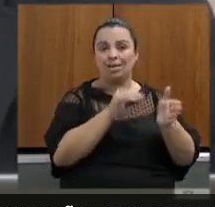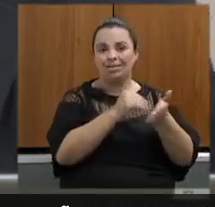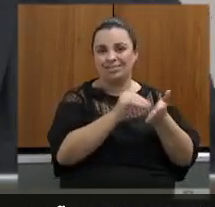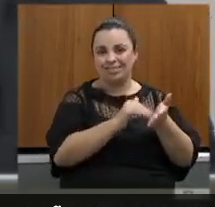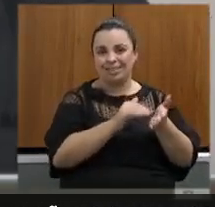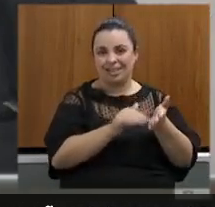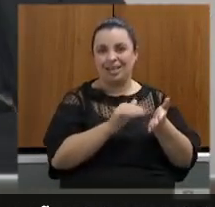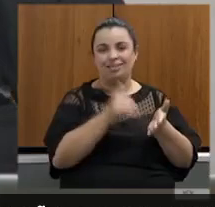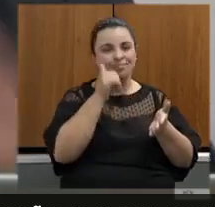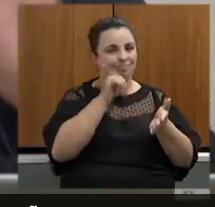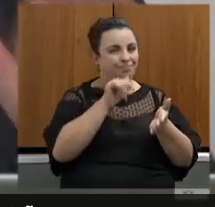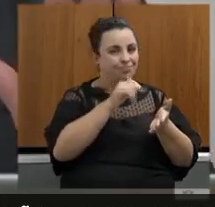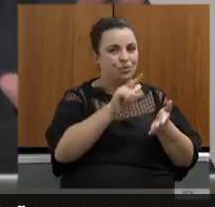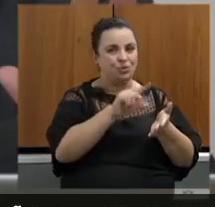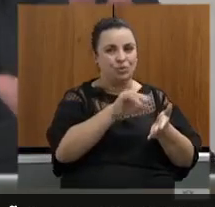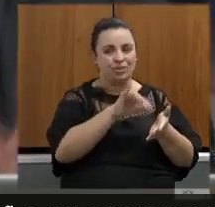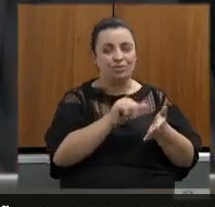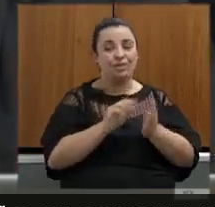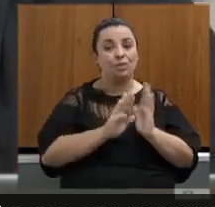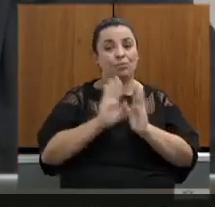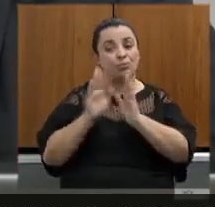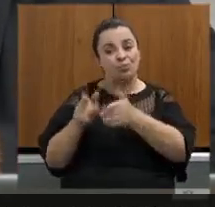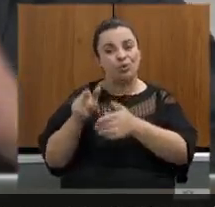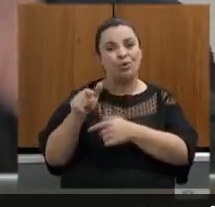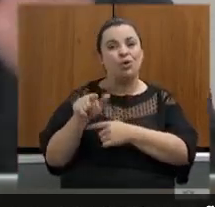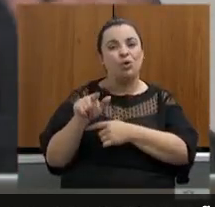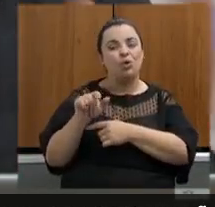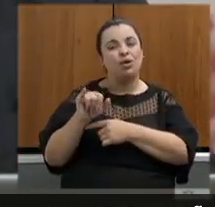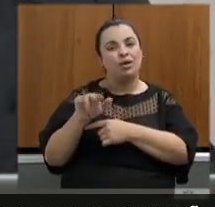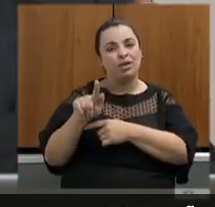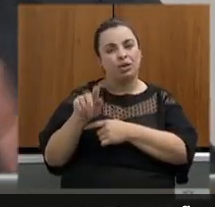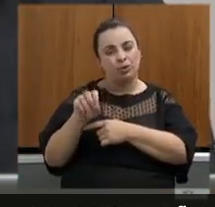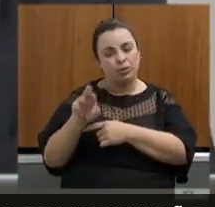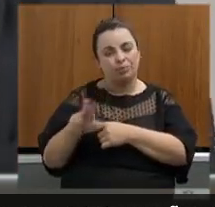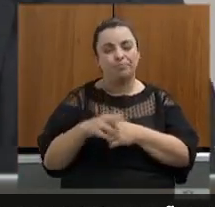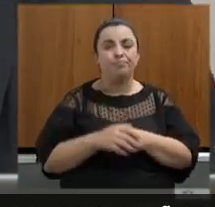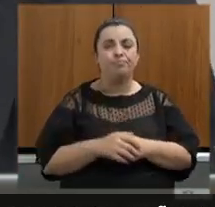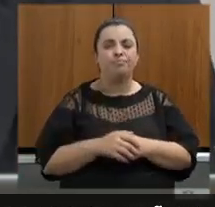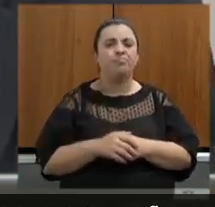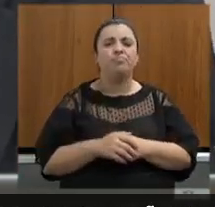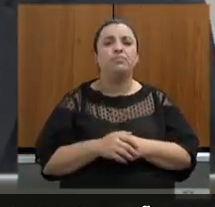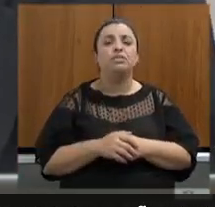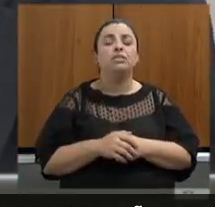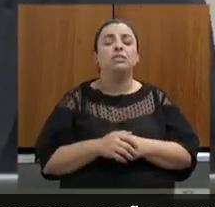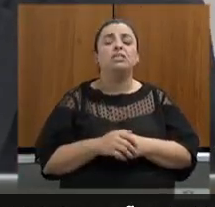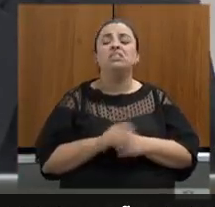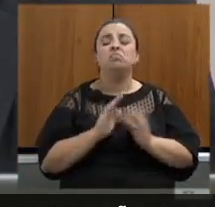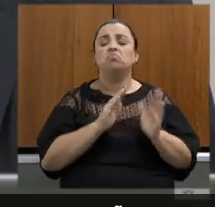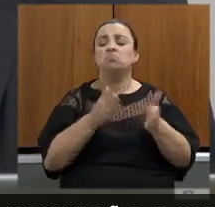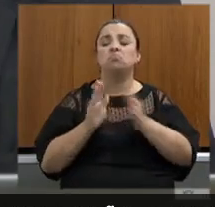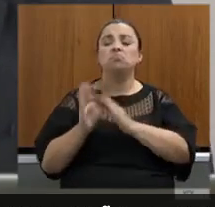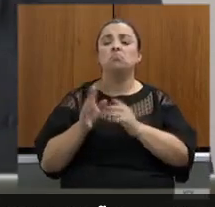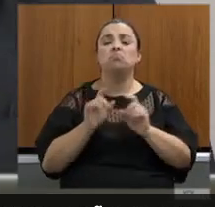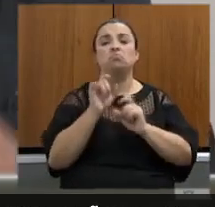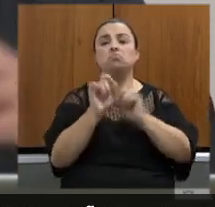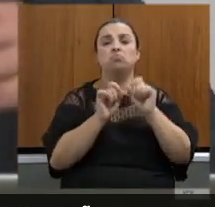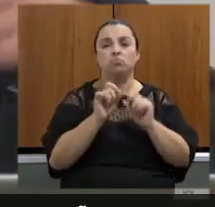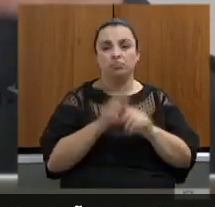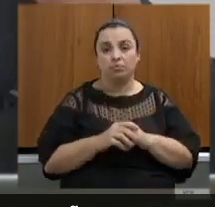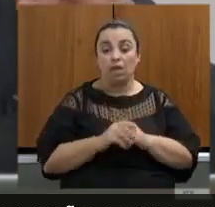ao secretário erro qual for esses focos normalmente a comissão de Participação Popular